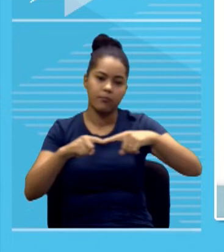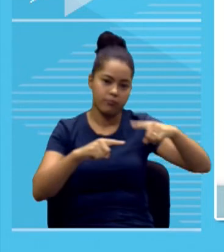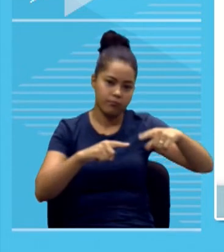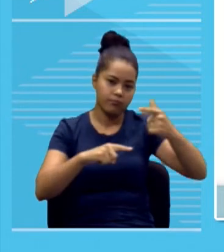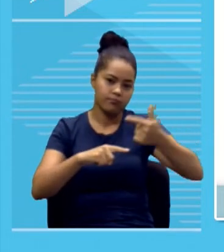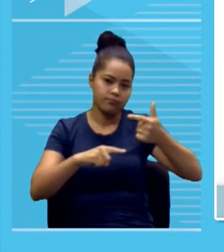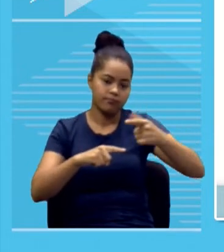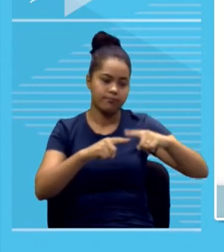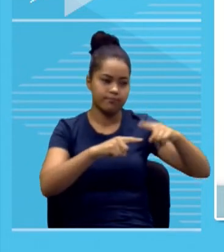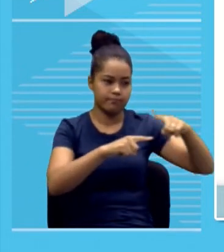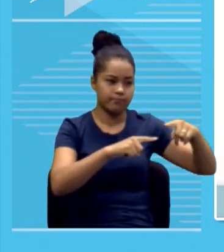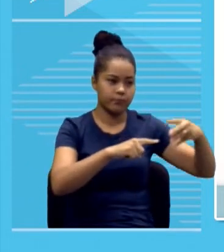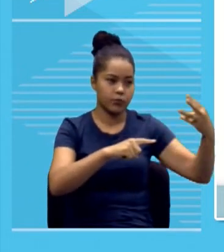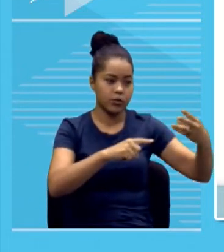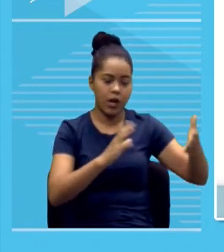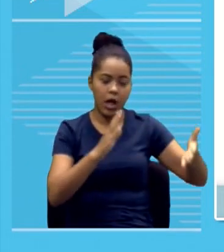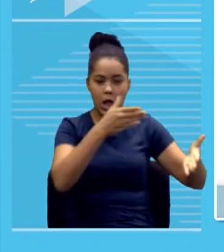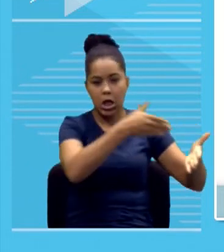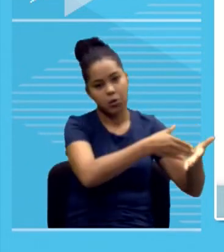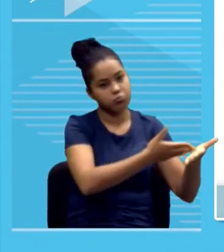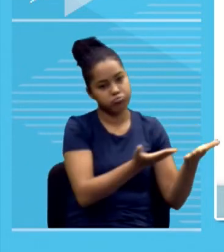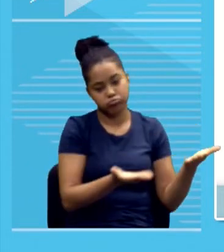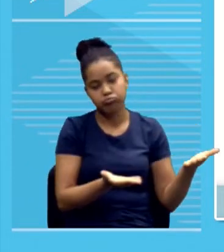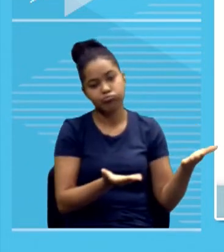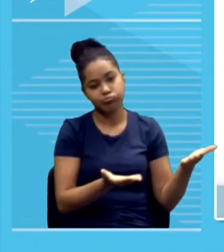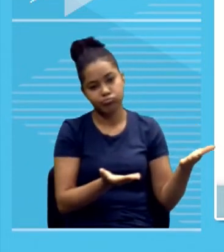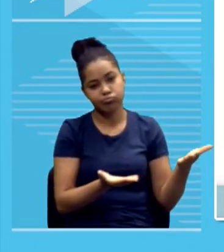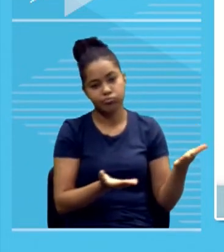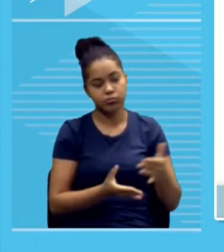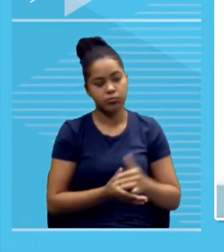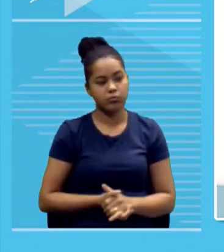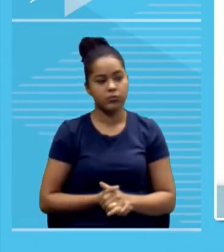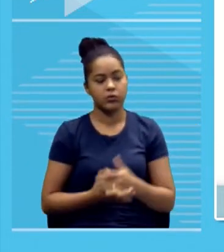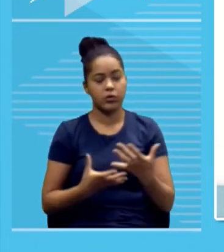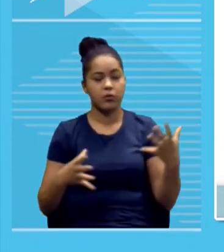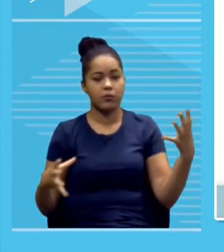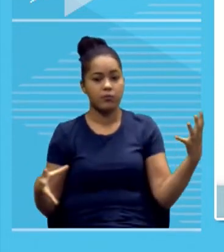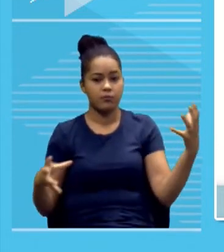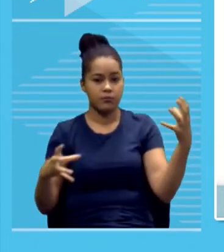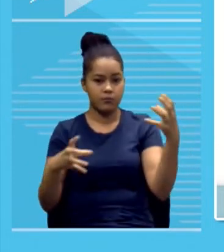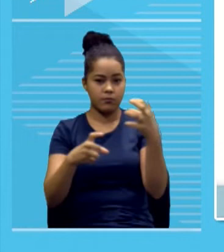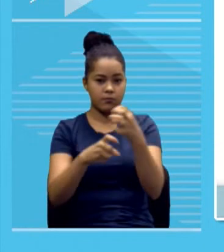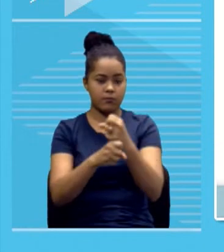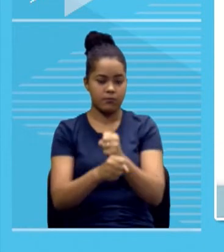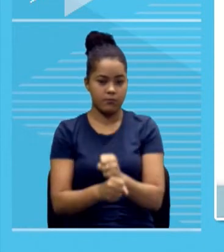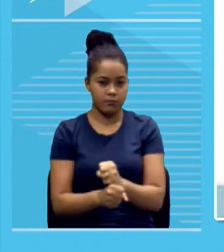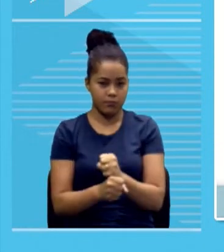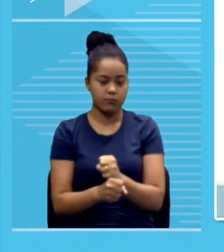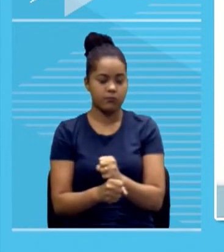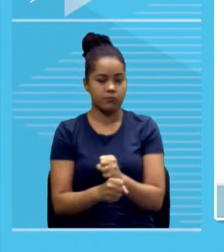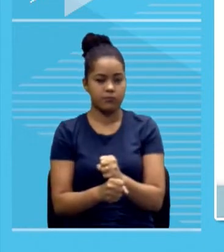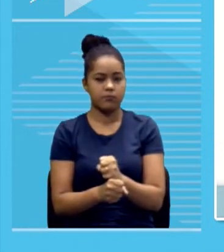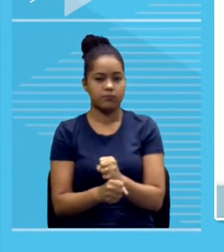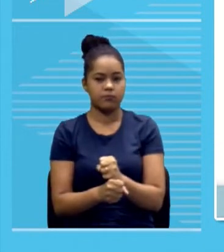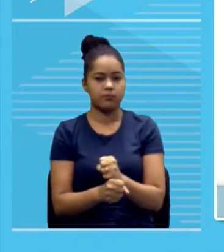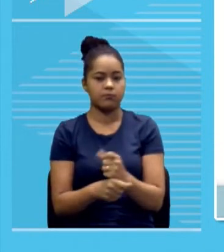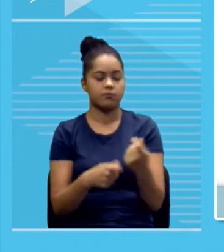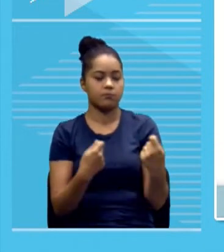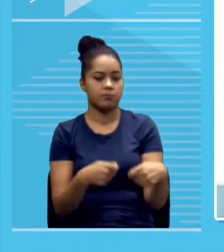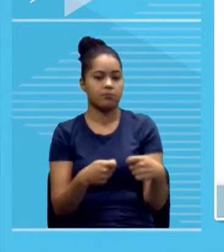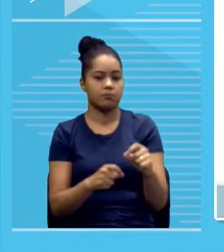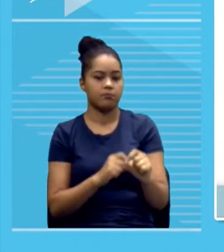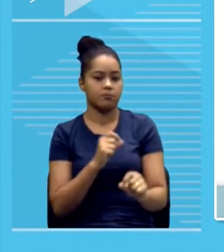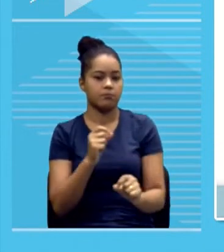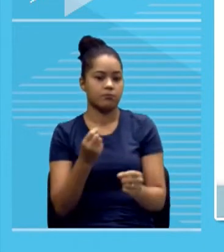quantos tiverem até o último. Então, para calcular a resistência equivalente em uma associação em série, basta